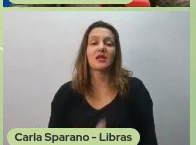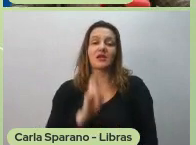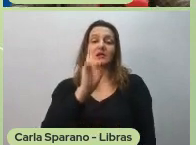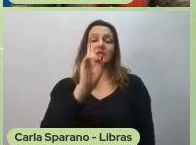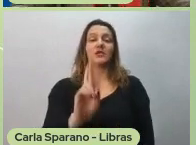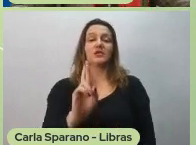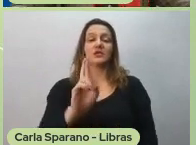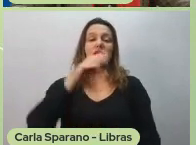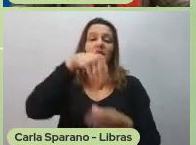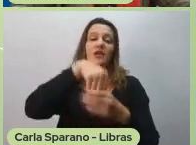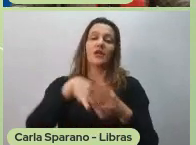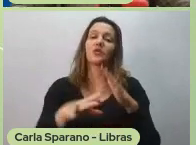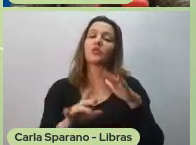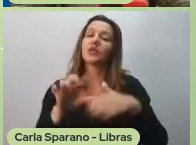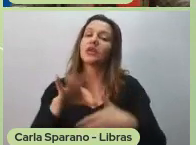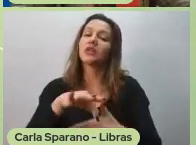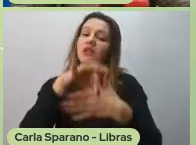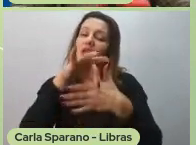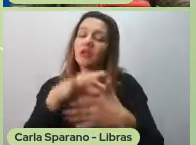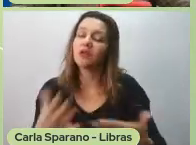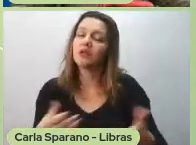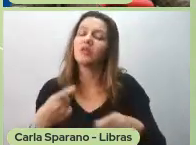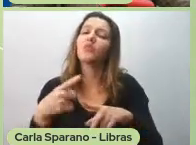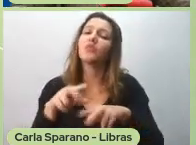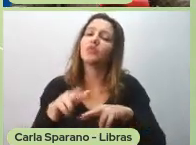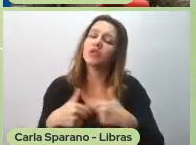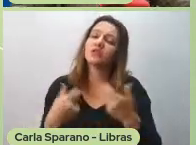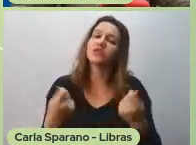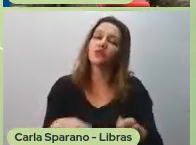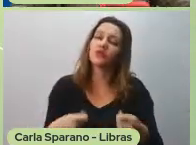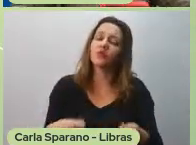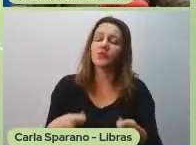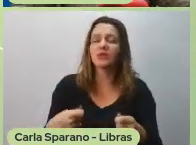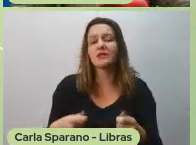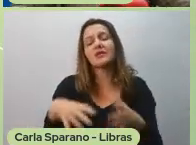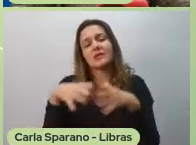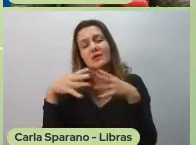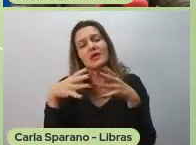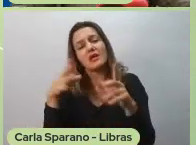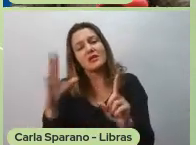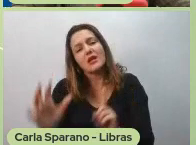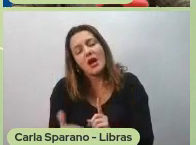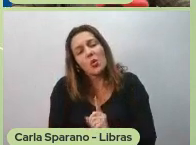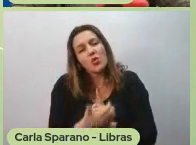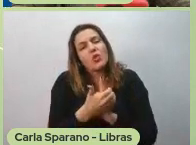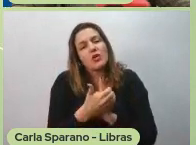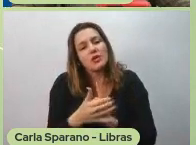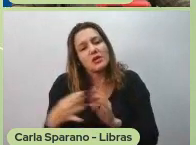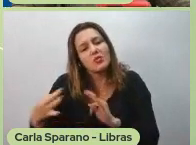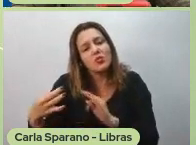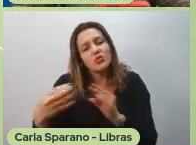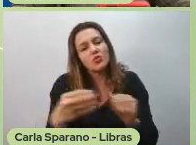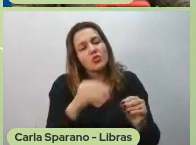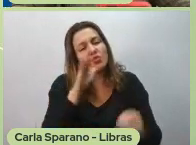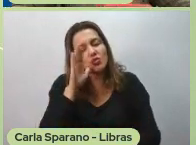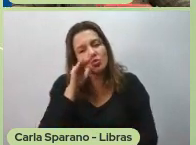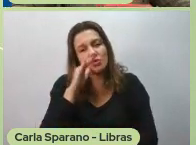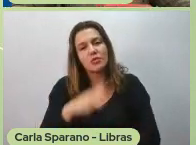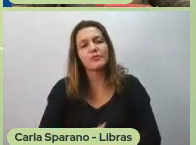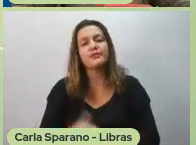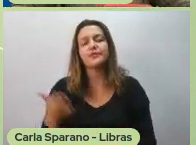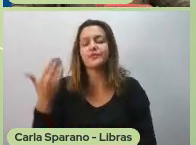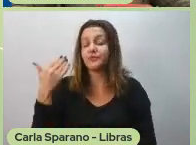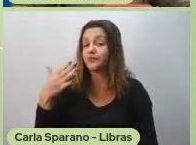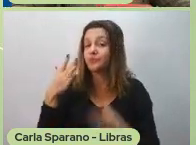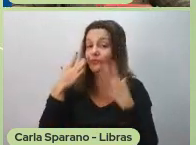Então, elas precisam ser acolhidas por todos. E outra coisa que me disseram outro dia, e eu fico sempre atenta,